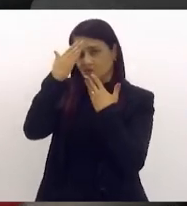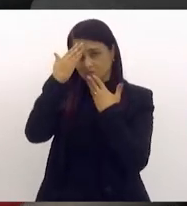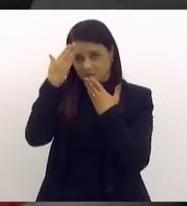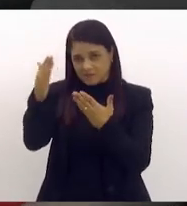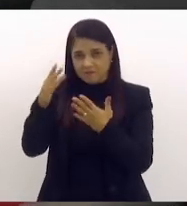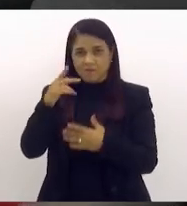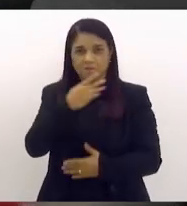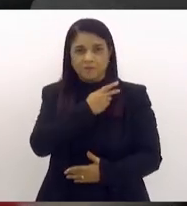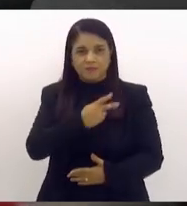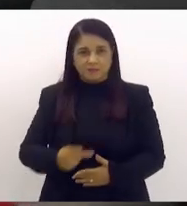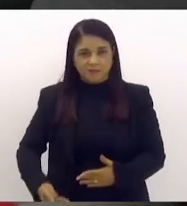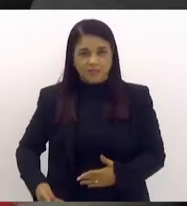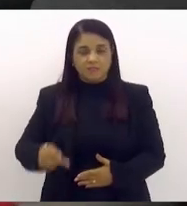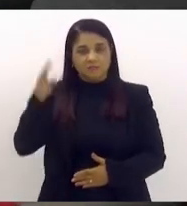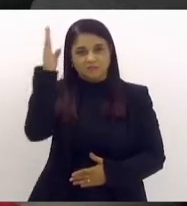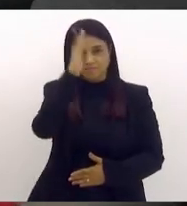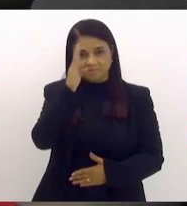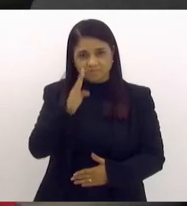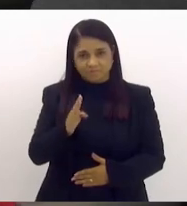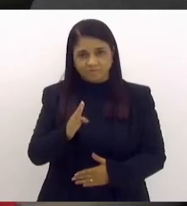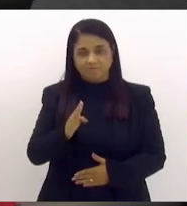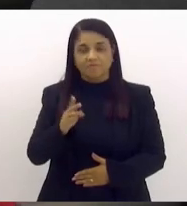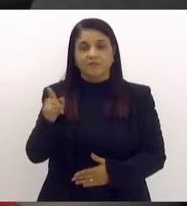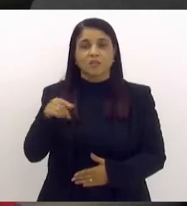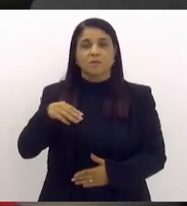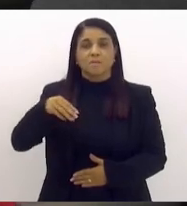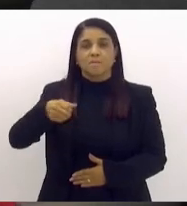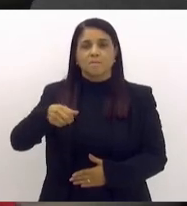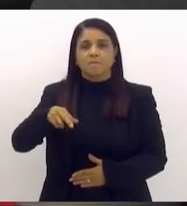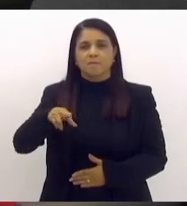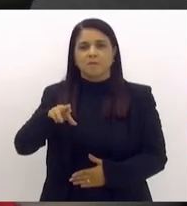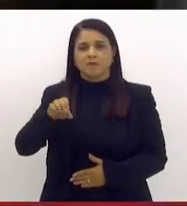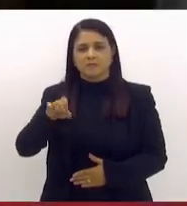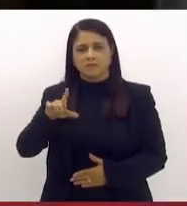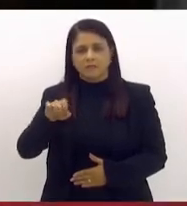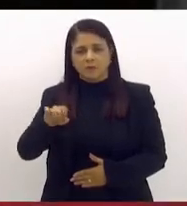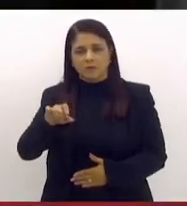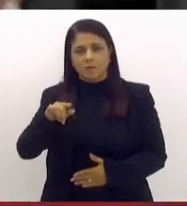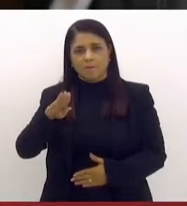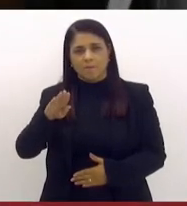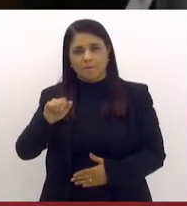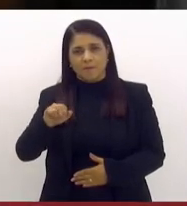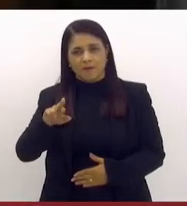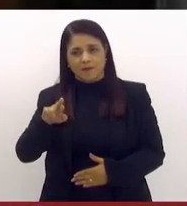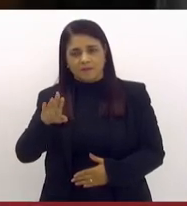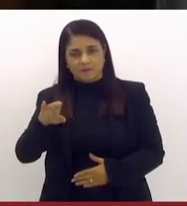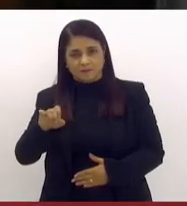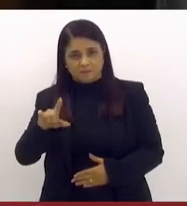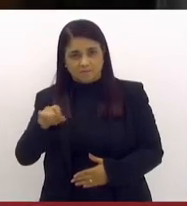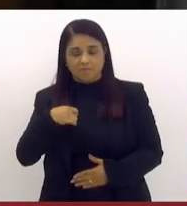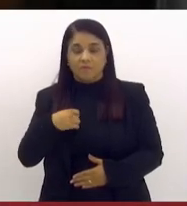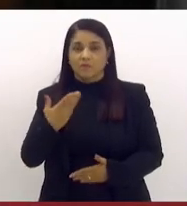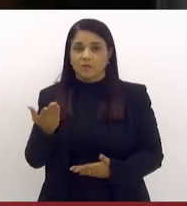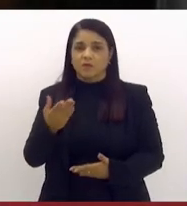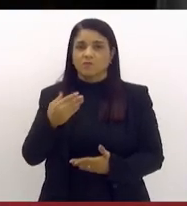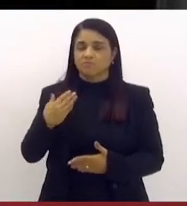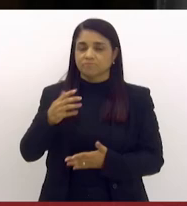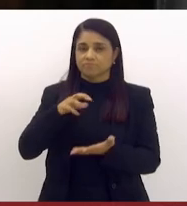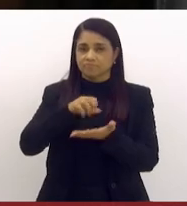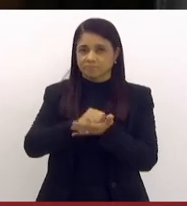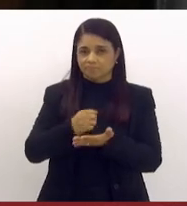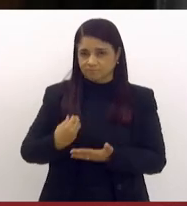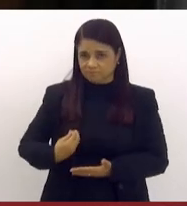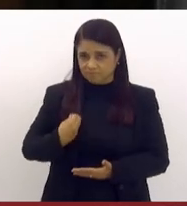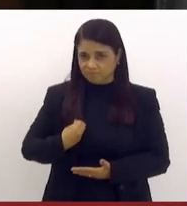nosso Presidente Nacional da fup Senor David barcel eu queria aqui fazer menção e registrar a presença eu que